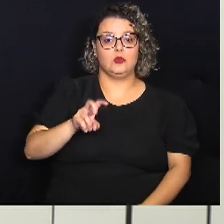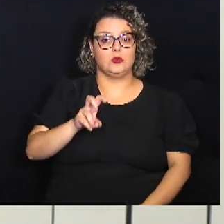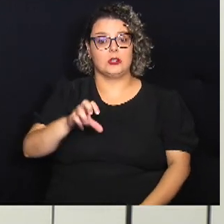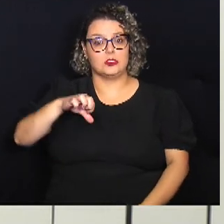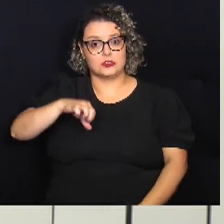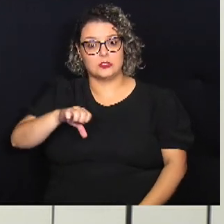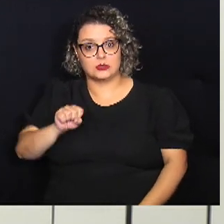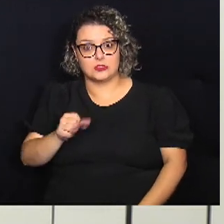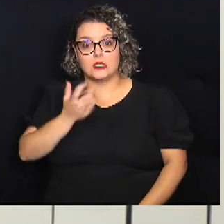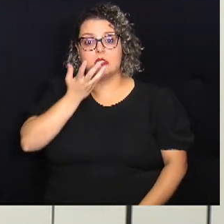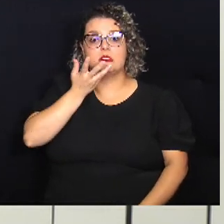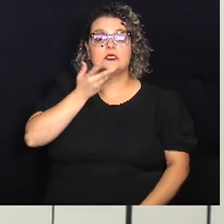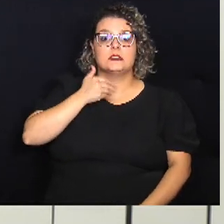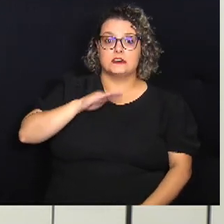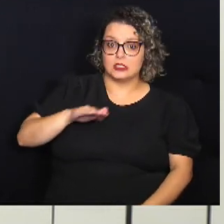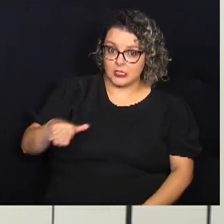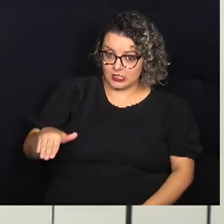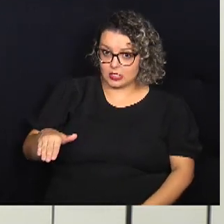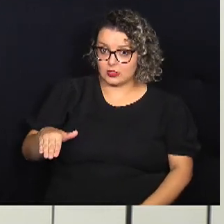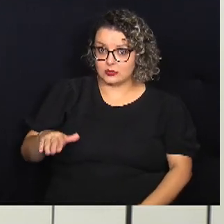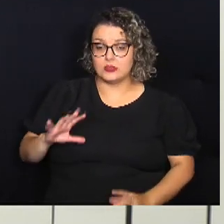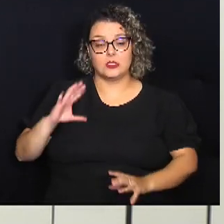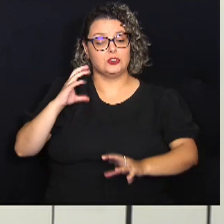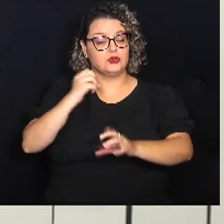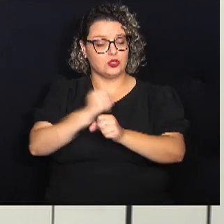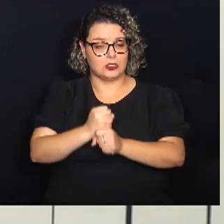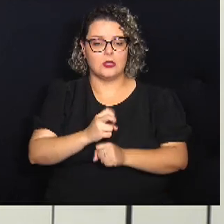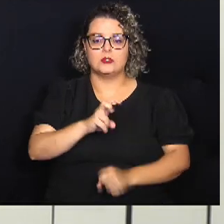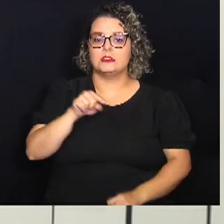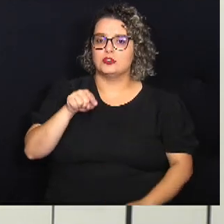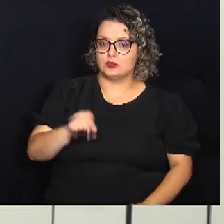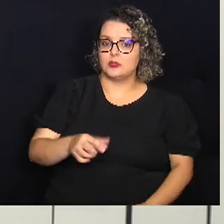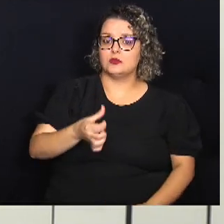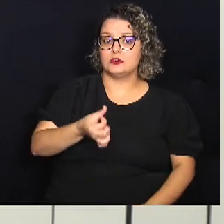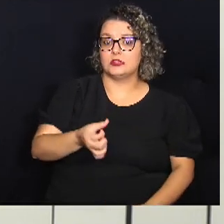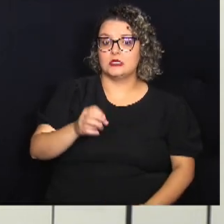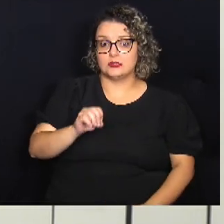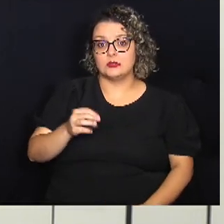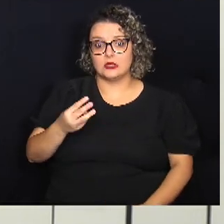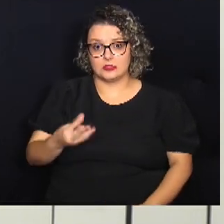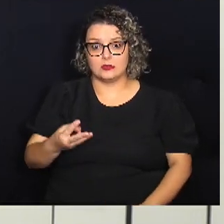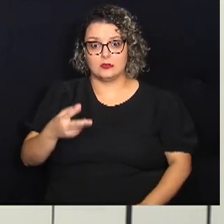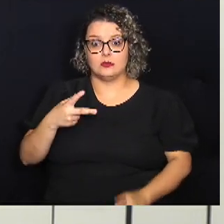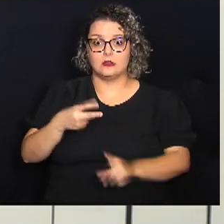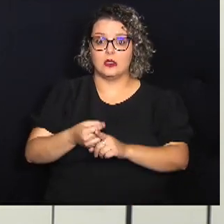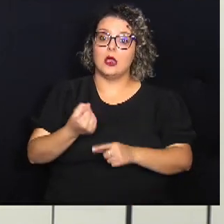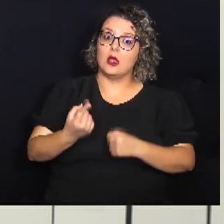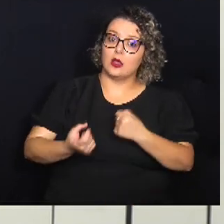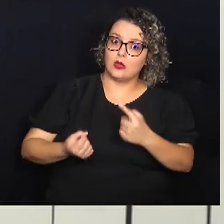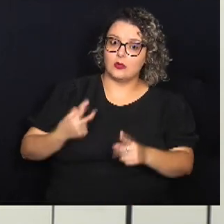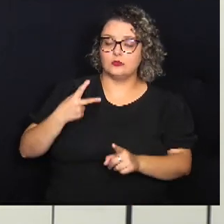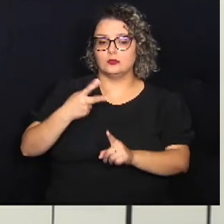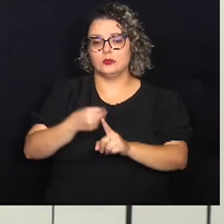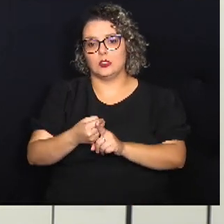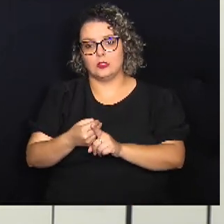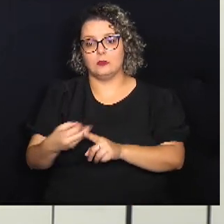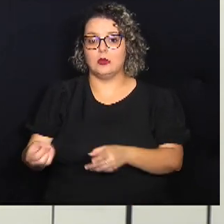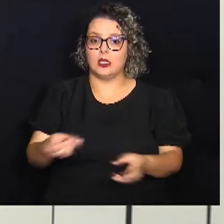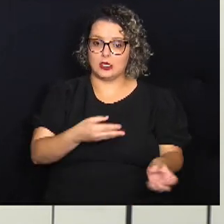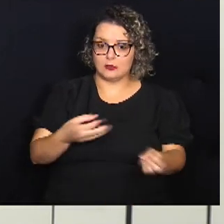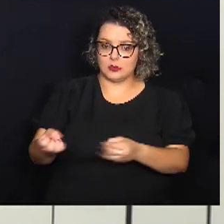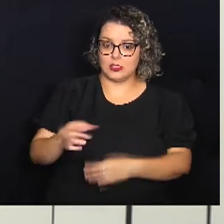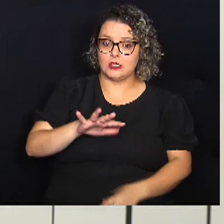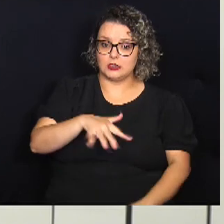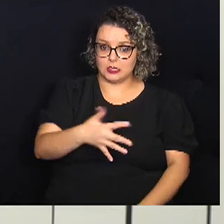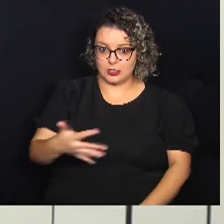9.598 crianças. Deste total, 5.603 receberam alguma dose para a atualização da